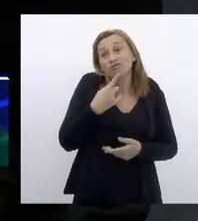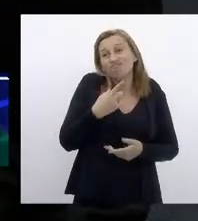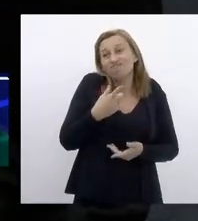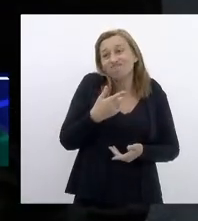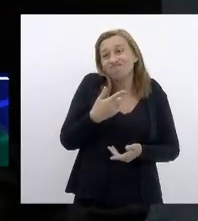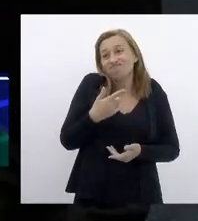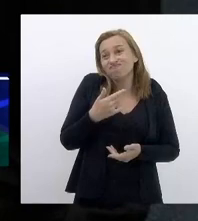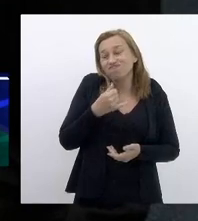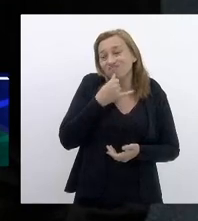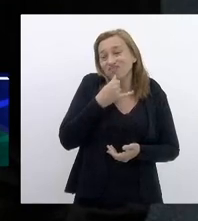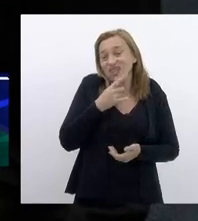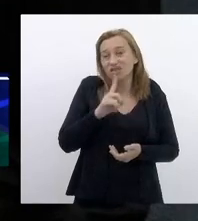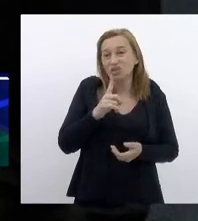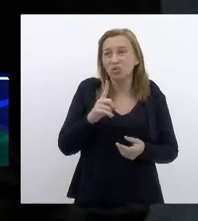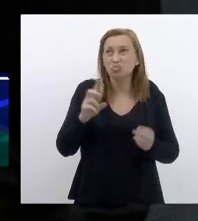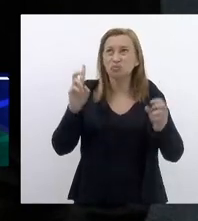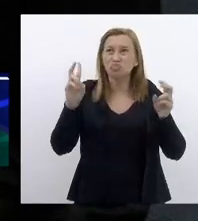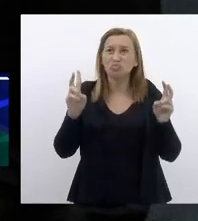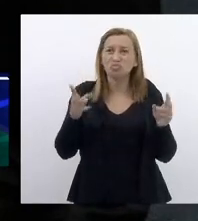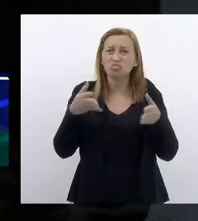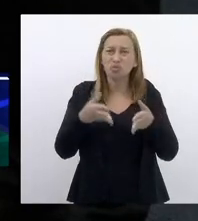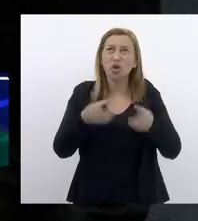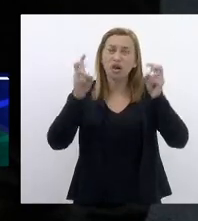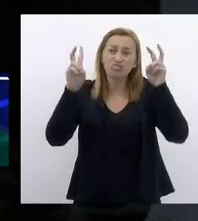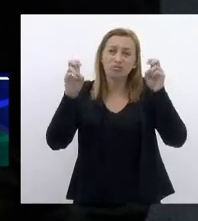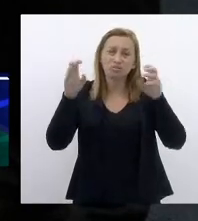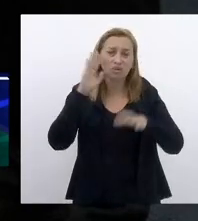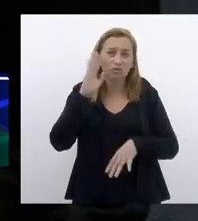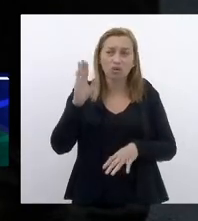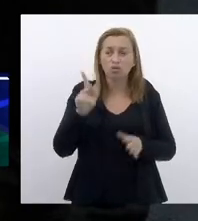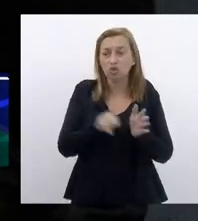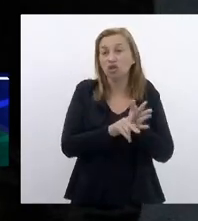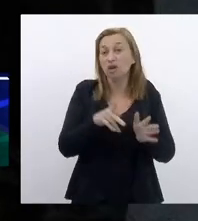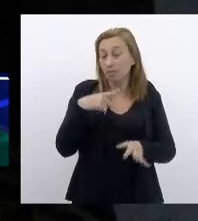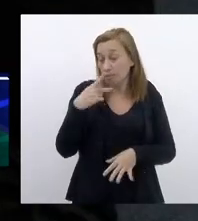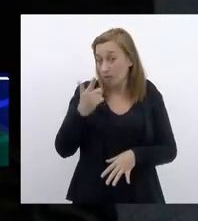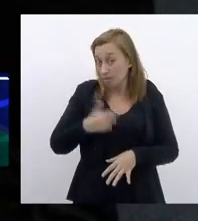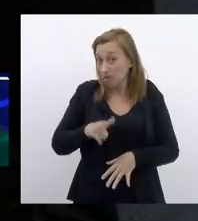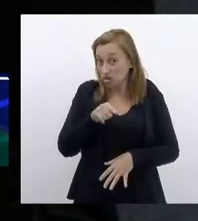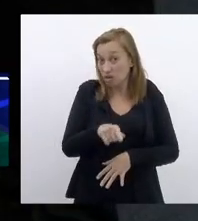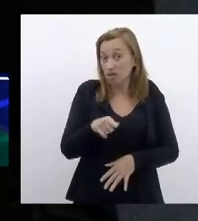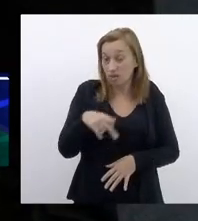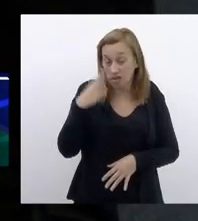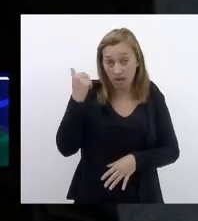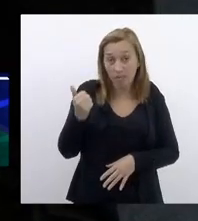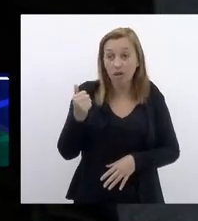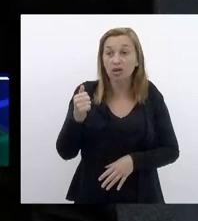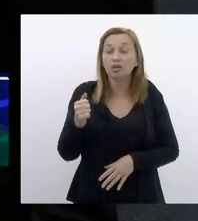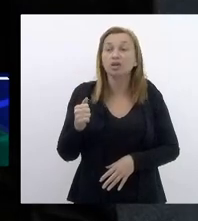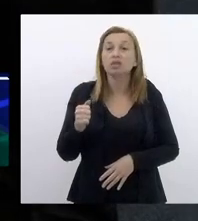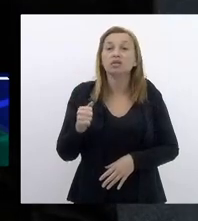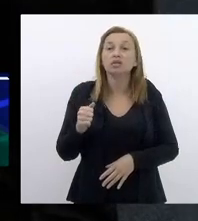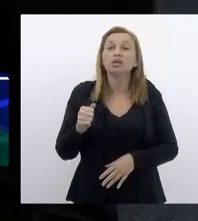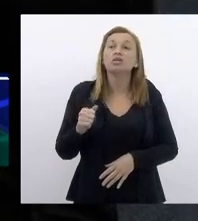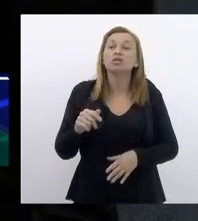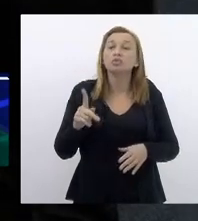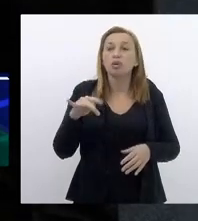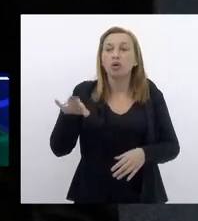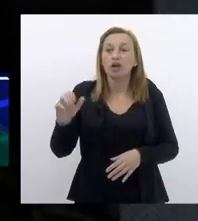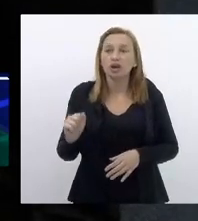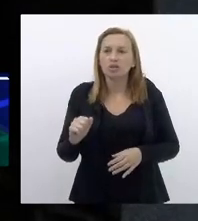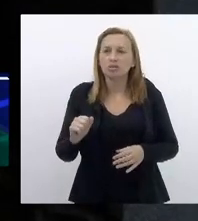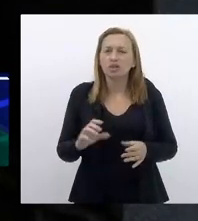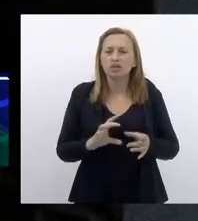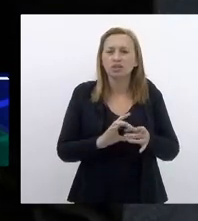não obstante o tema central do projeto, né? Que, repito aqui, para que quem nos acompanha saiba, que instituir um programa de eliminação